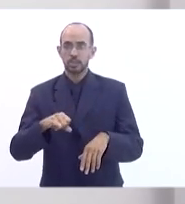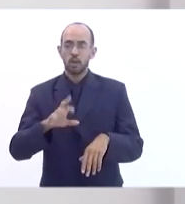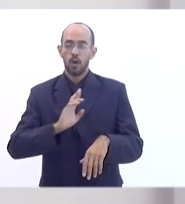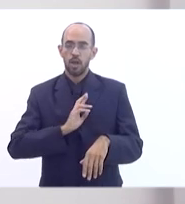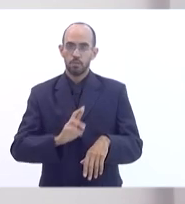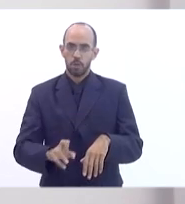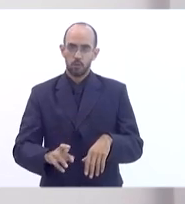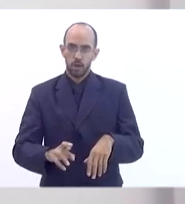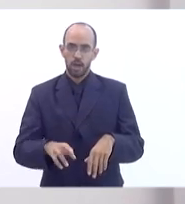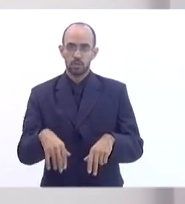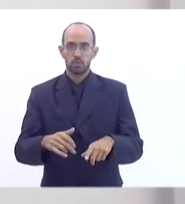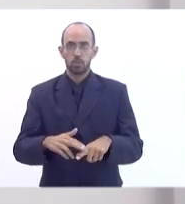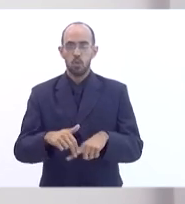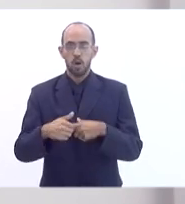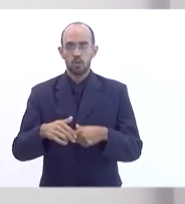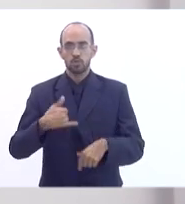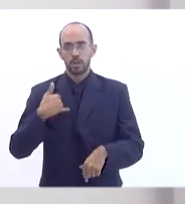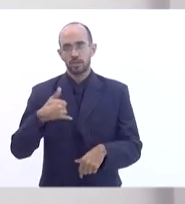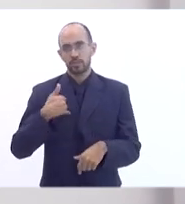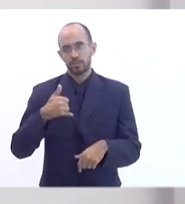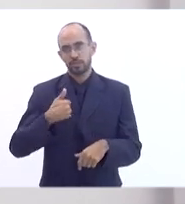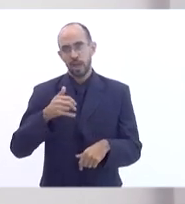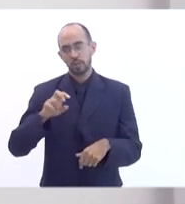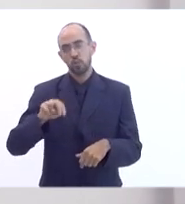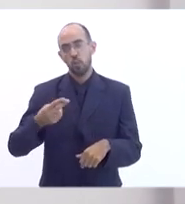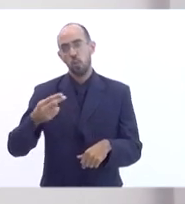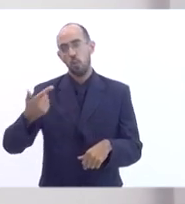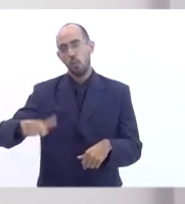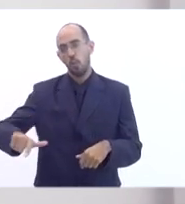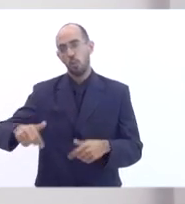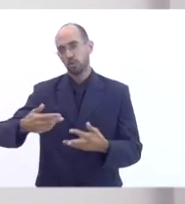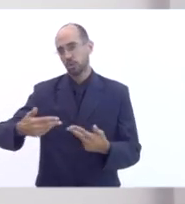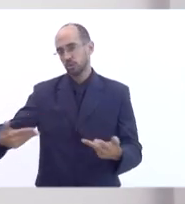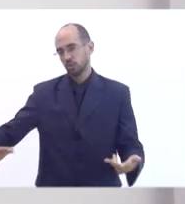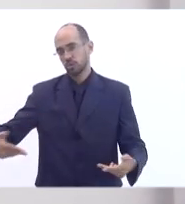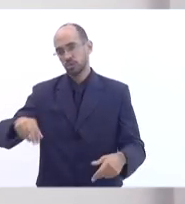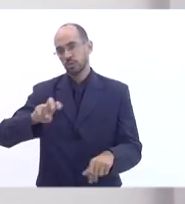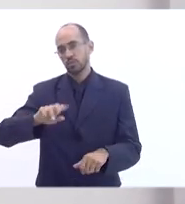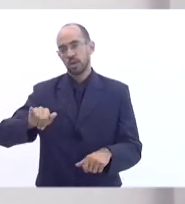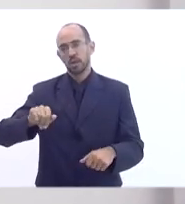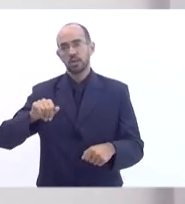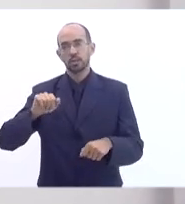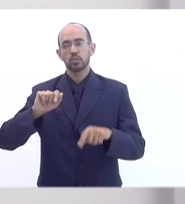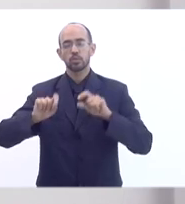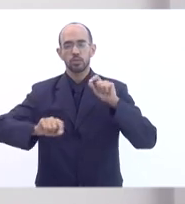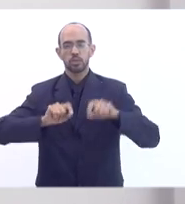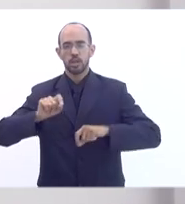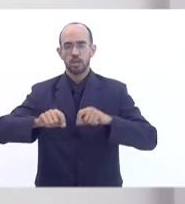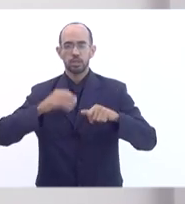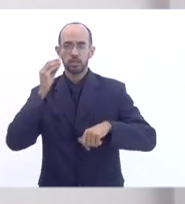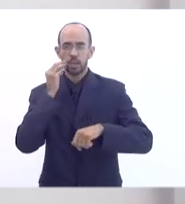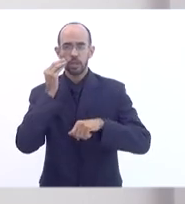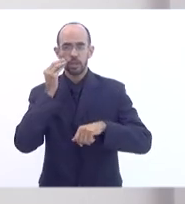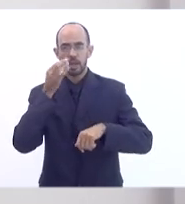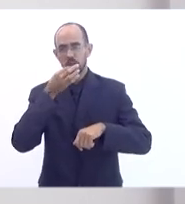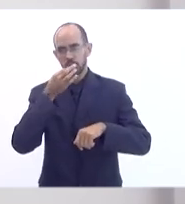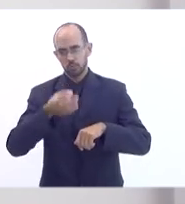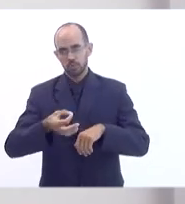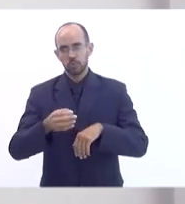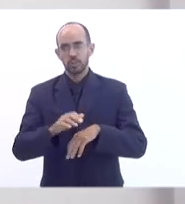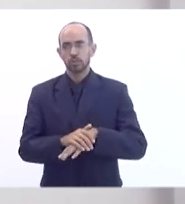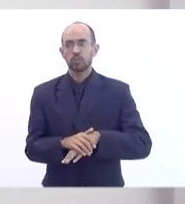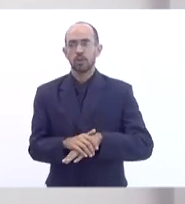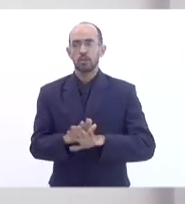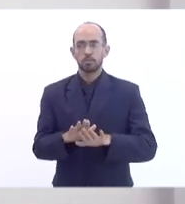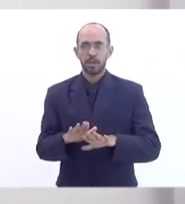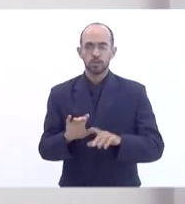reprovados pela idade mais algum fato vão poder tentar se justificar Tá